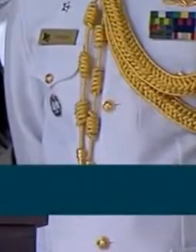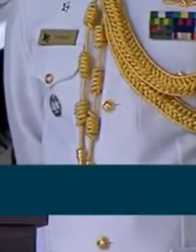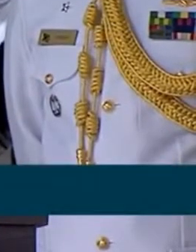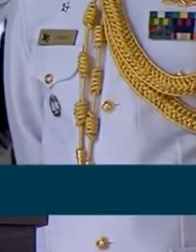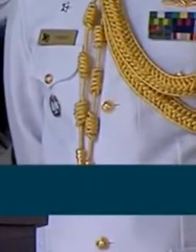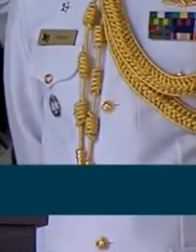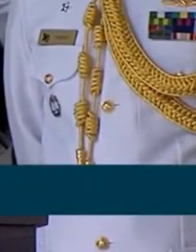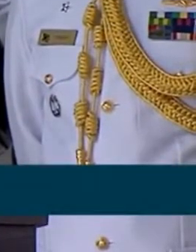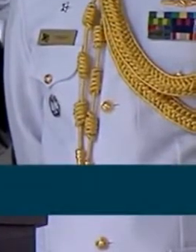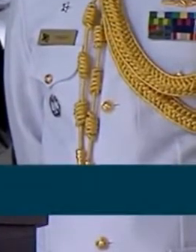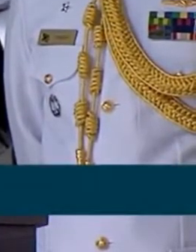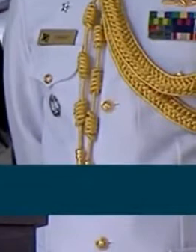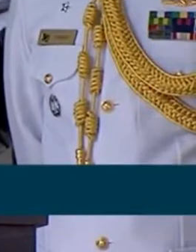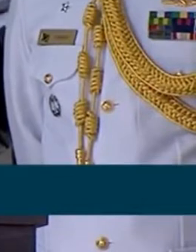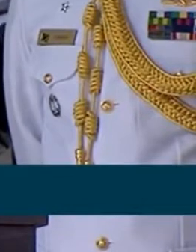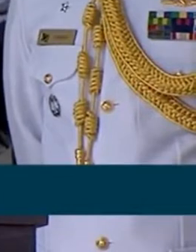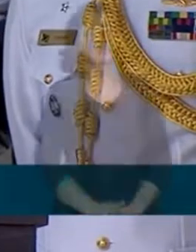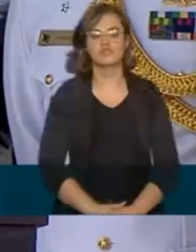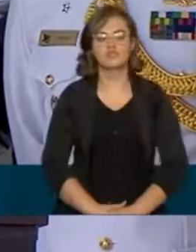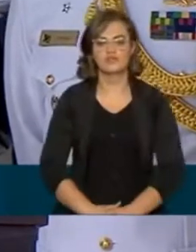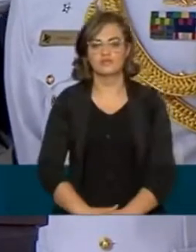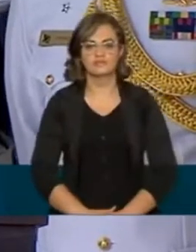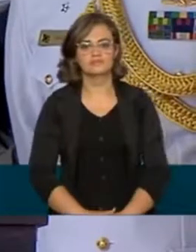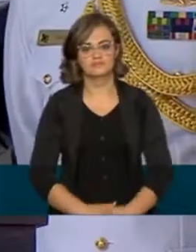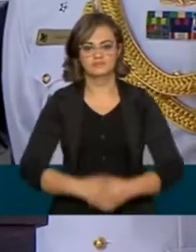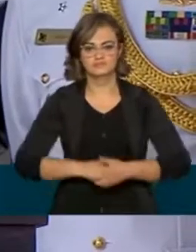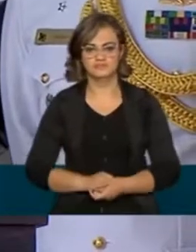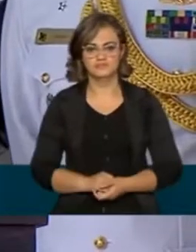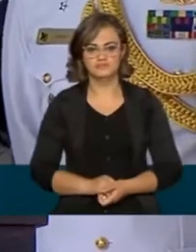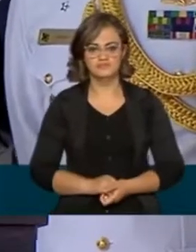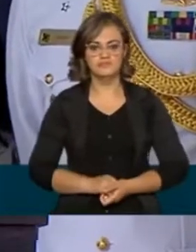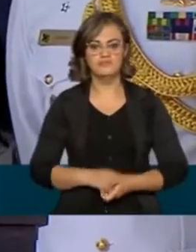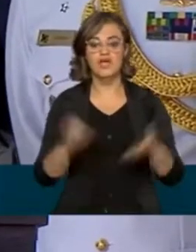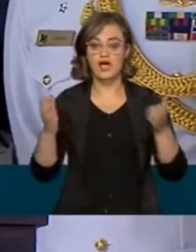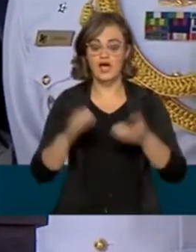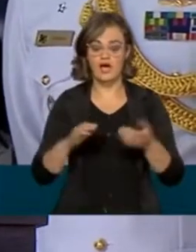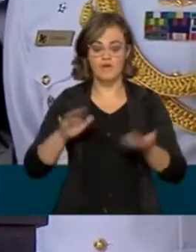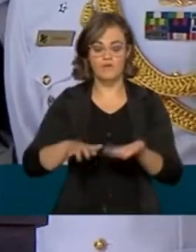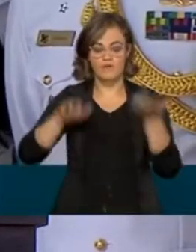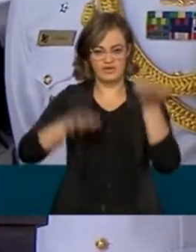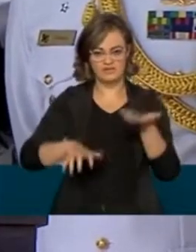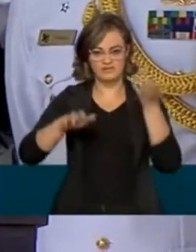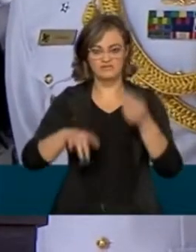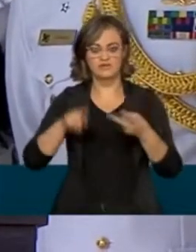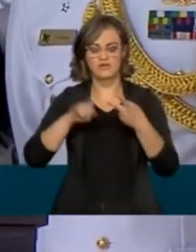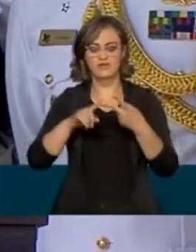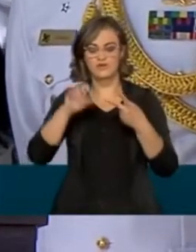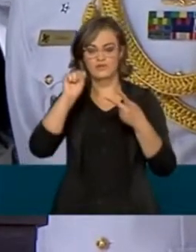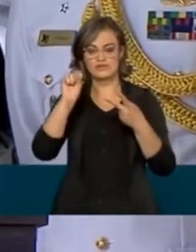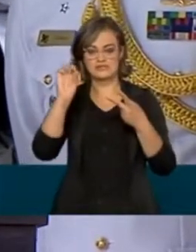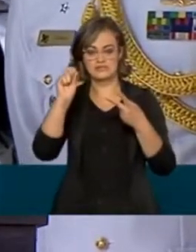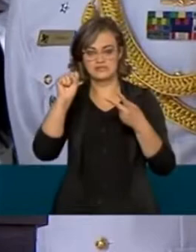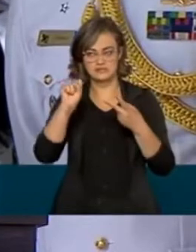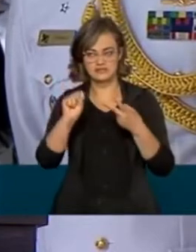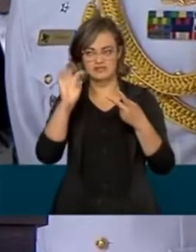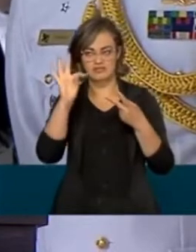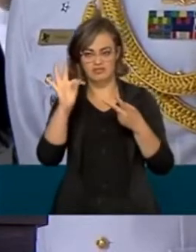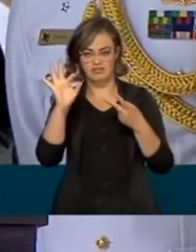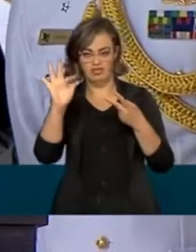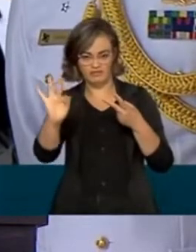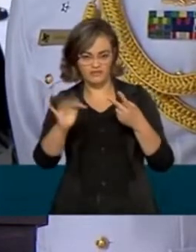Antônio Hamilton Martins Mourão, pelo diálogo franco, ao Congresso Nacional e ao Supremo Tribunal Federal,